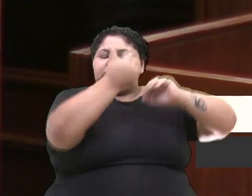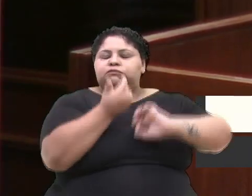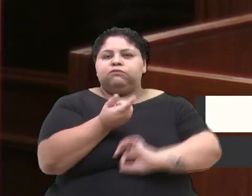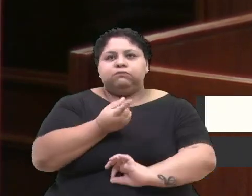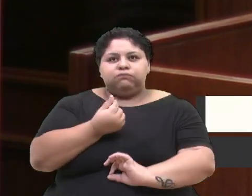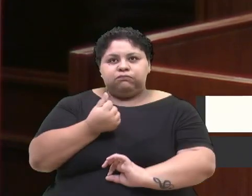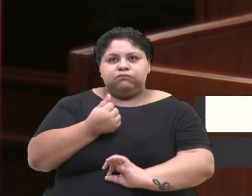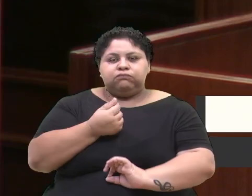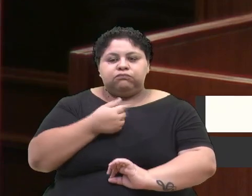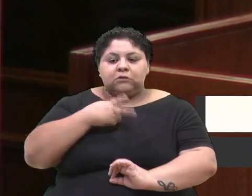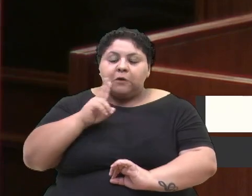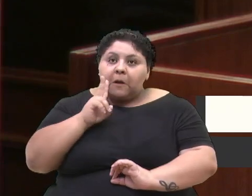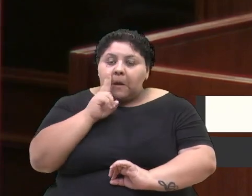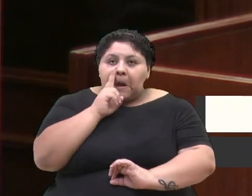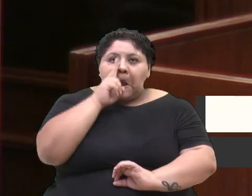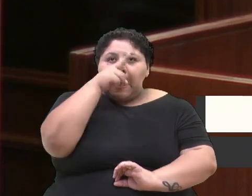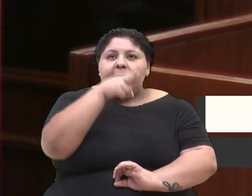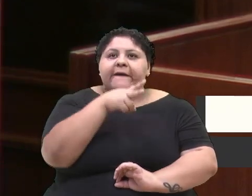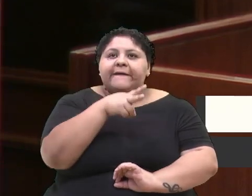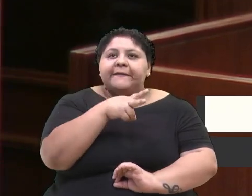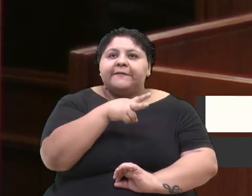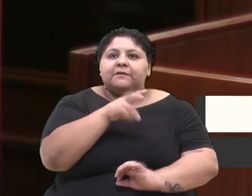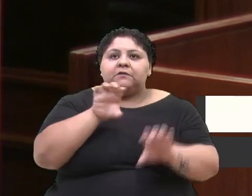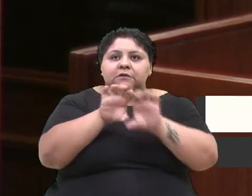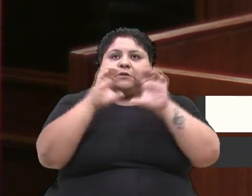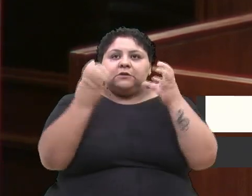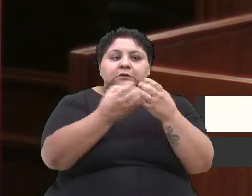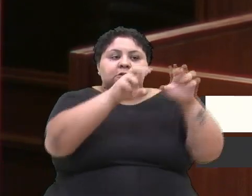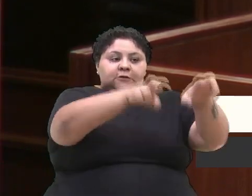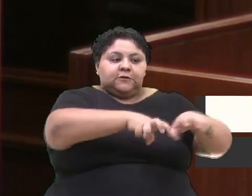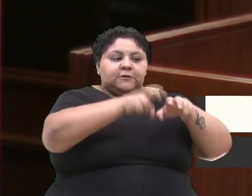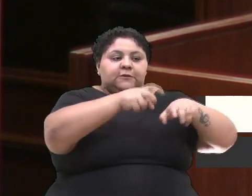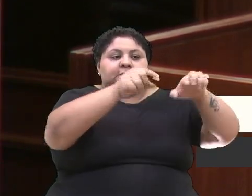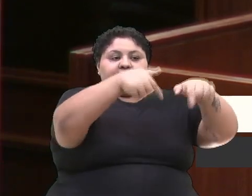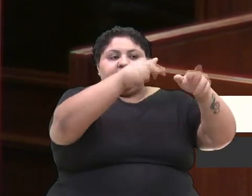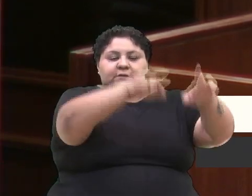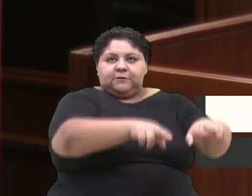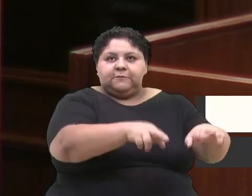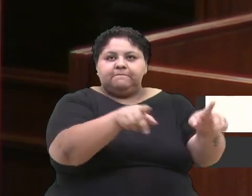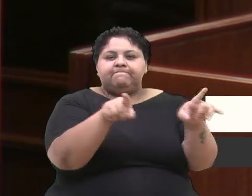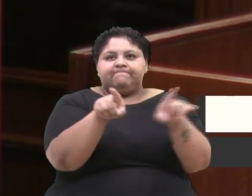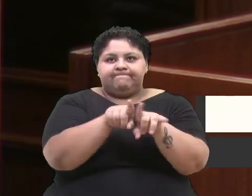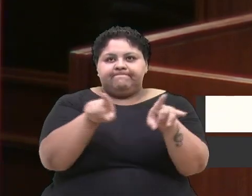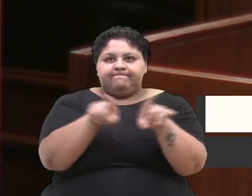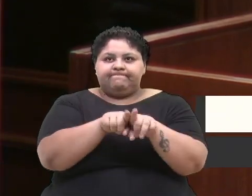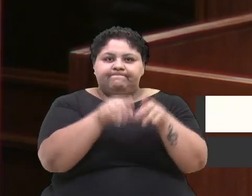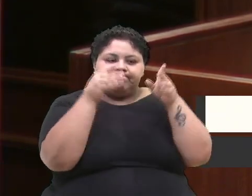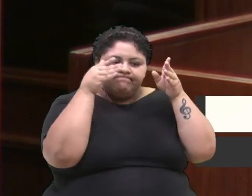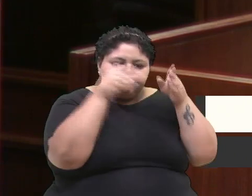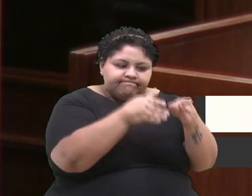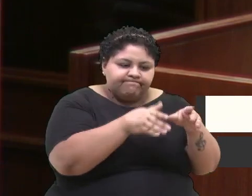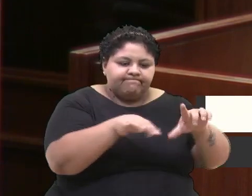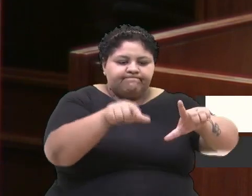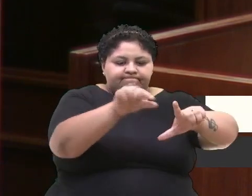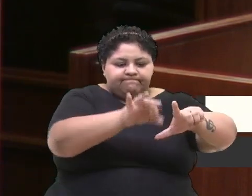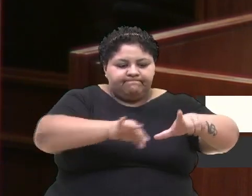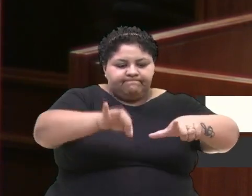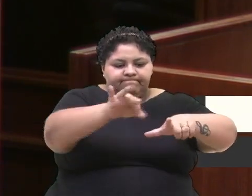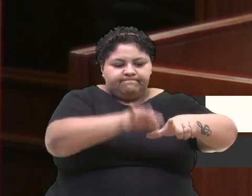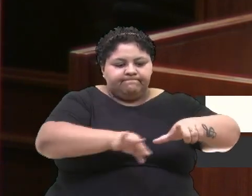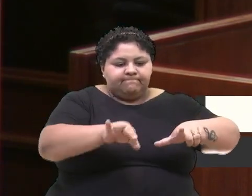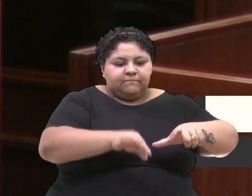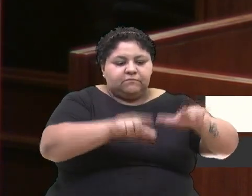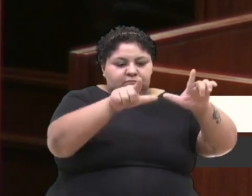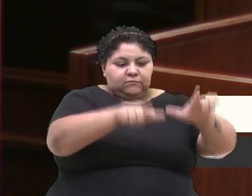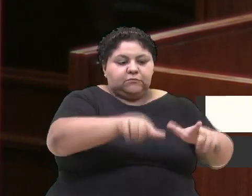e fortalecimento das comunidades agrícolas da região. Além de concentrar a comercialização em um local